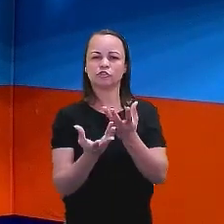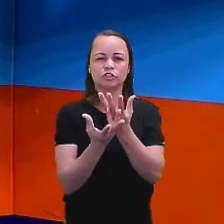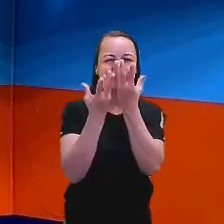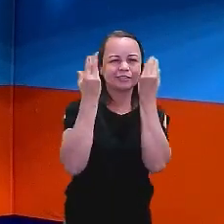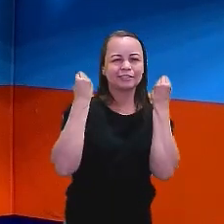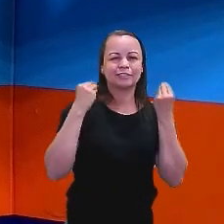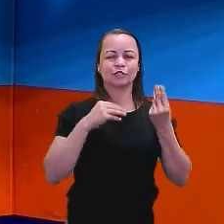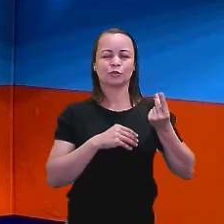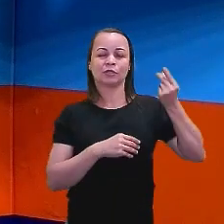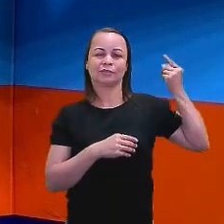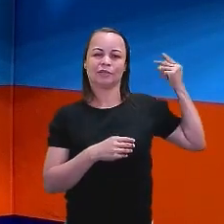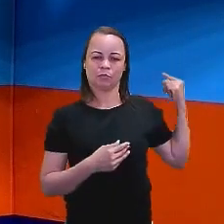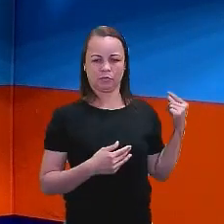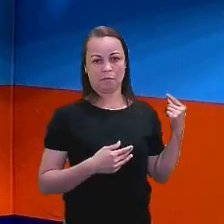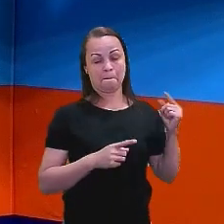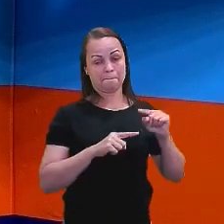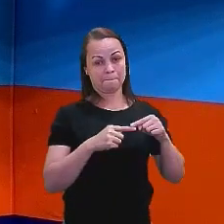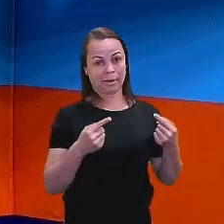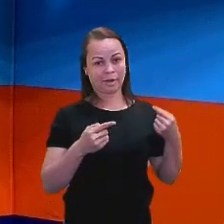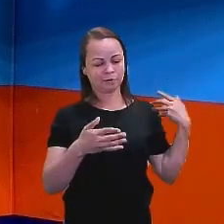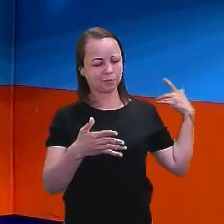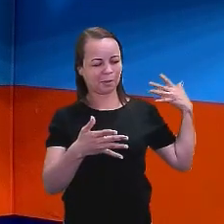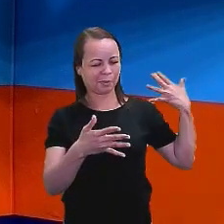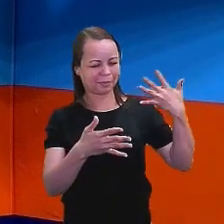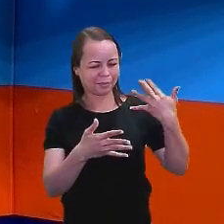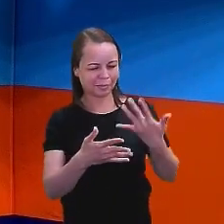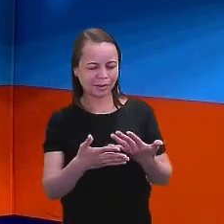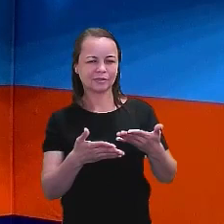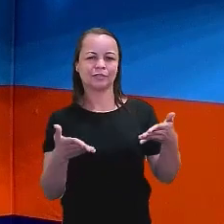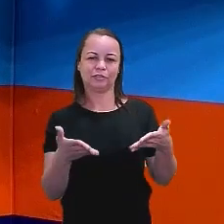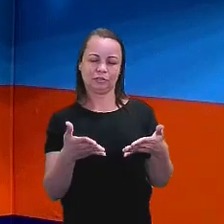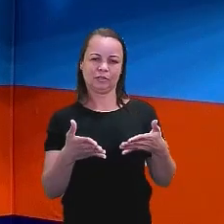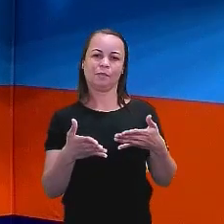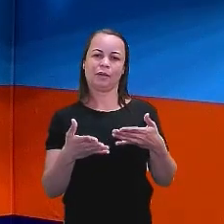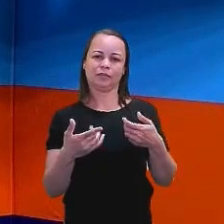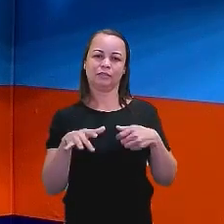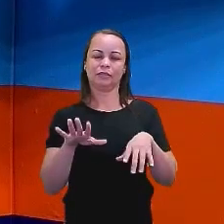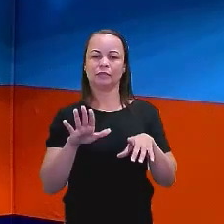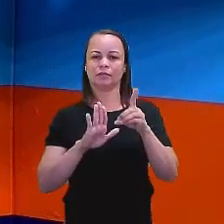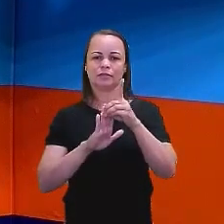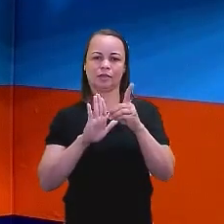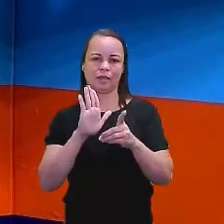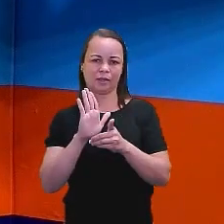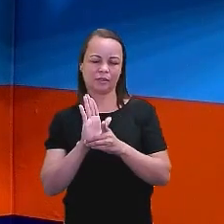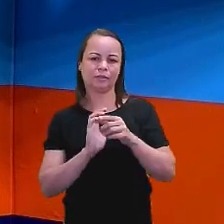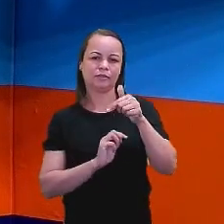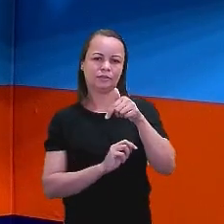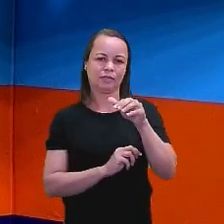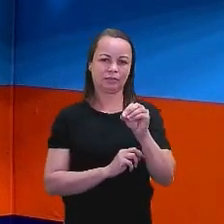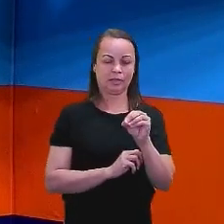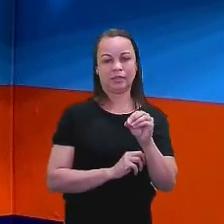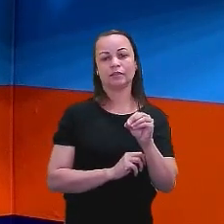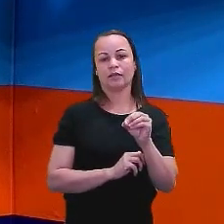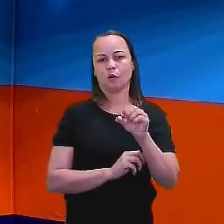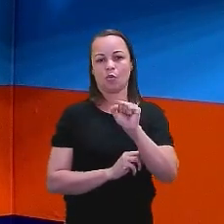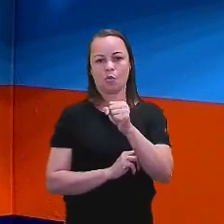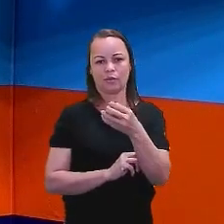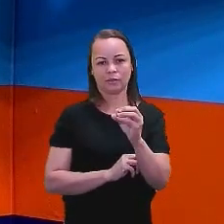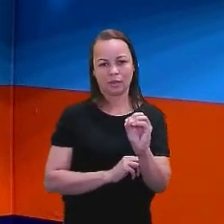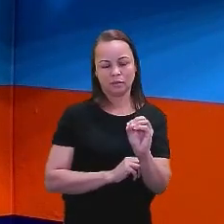que retoma, principalmente, sobretudo a partir da década de 70, 80, como um